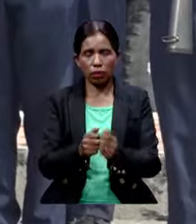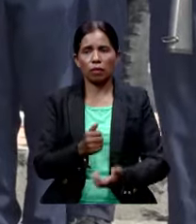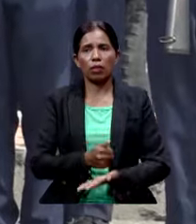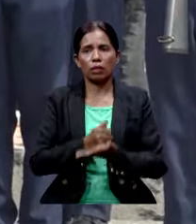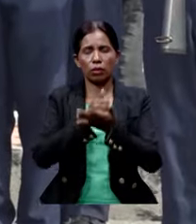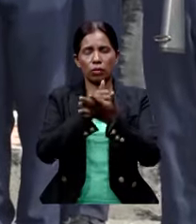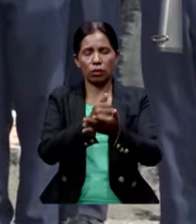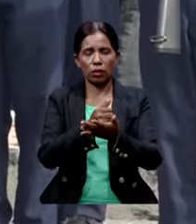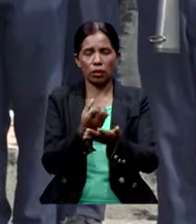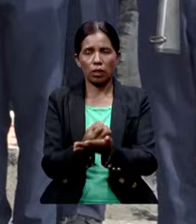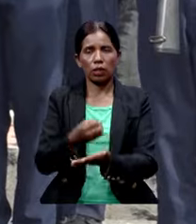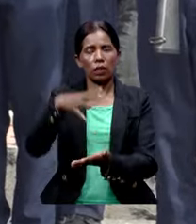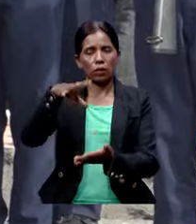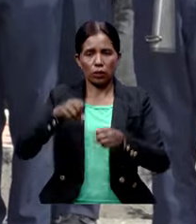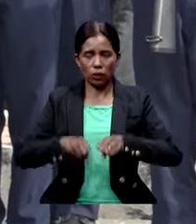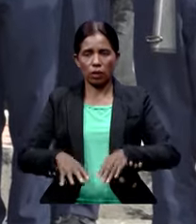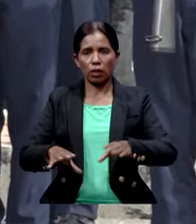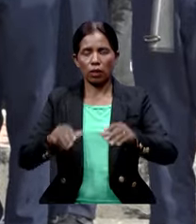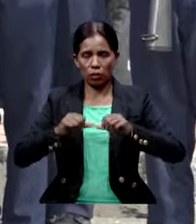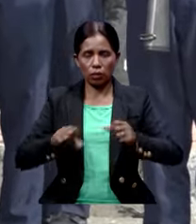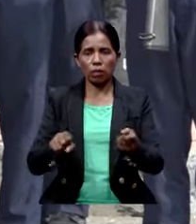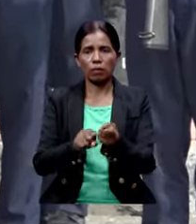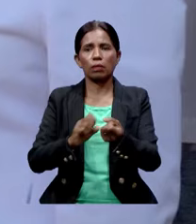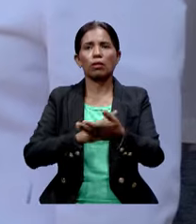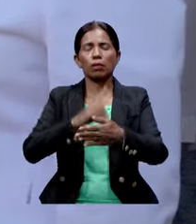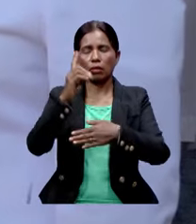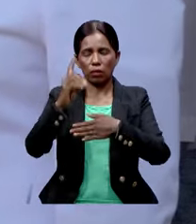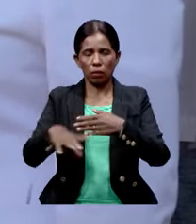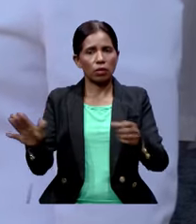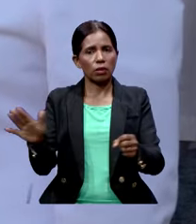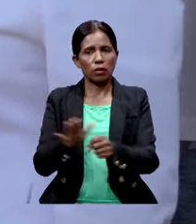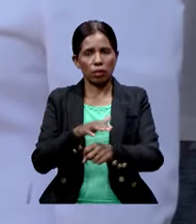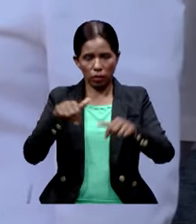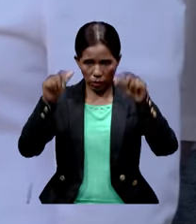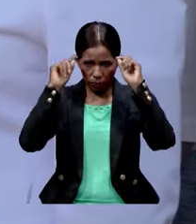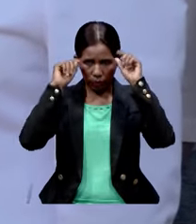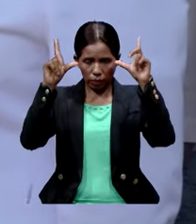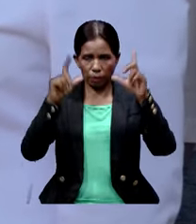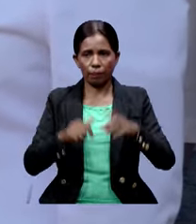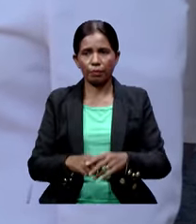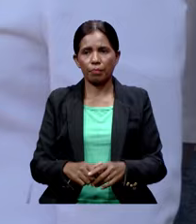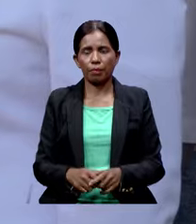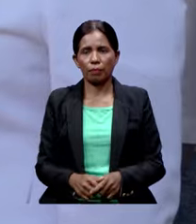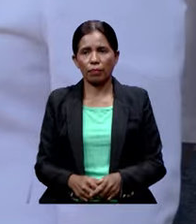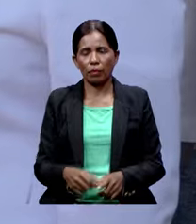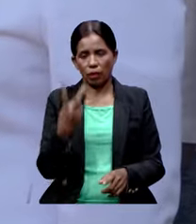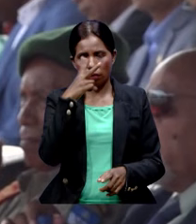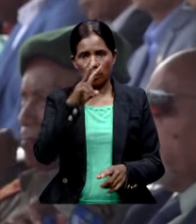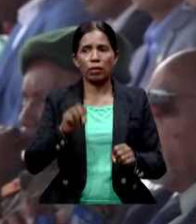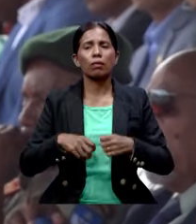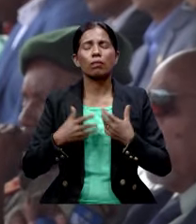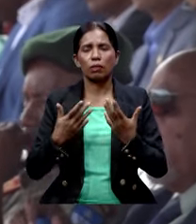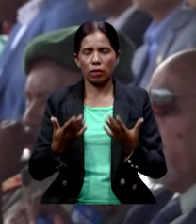ba rico so em Tassinien, onde contribui para desenvolvimento sustentável e a Timor-Leste. Quero, o isso,